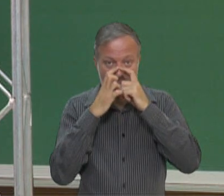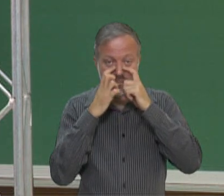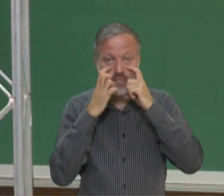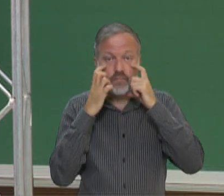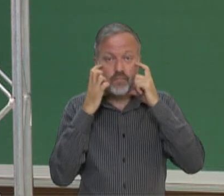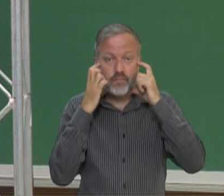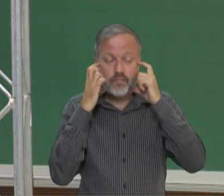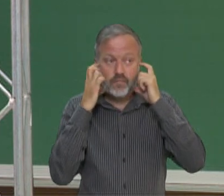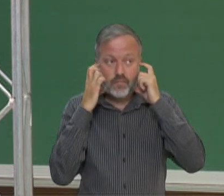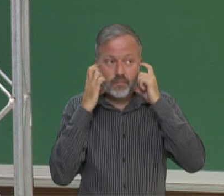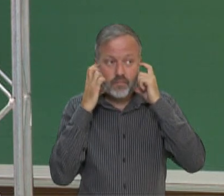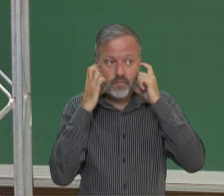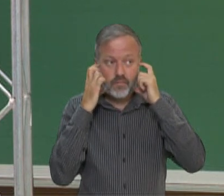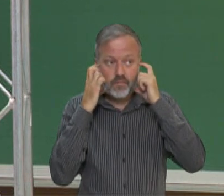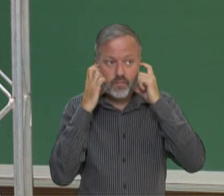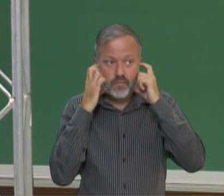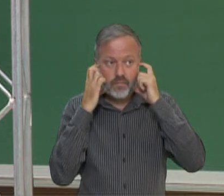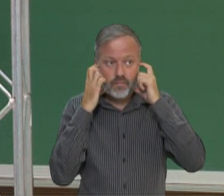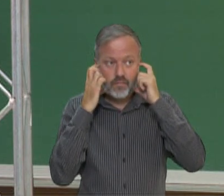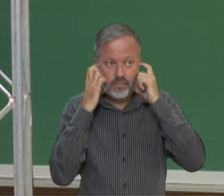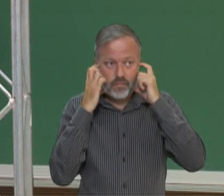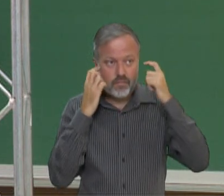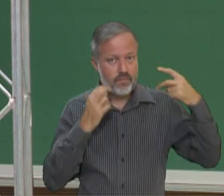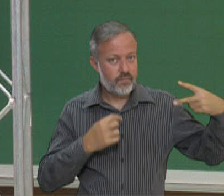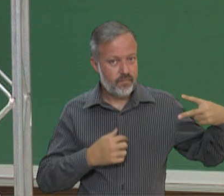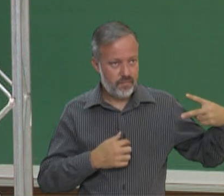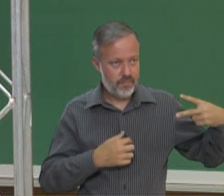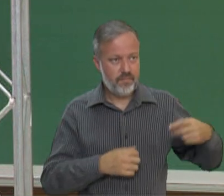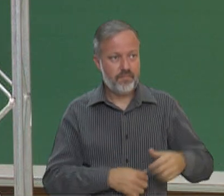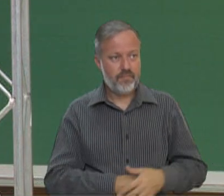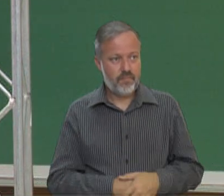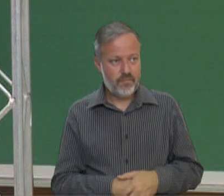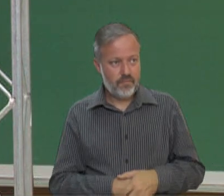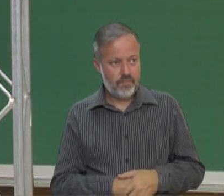de proteção individual, a gente chama em espanhol de mascarilla.